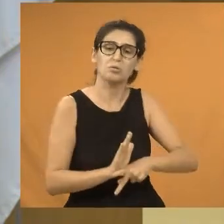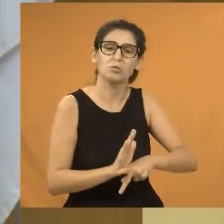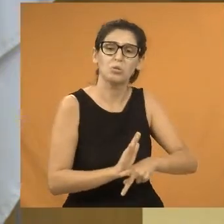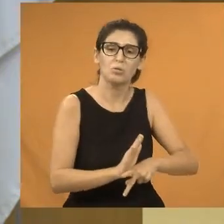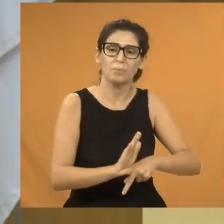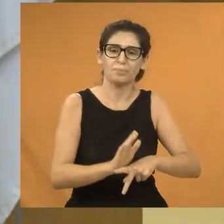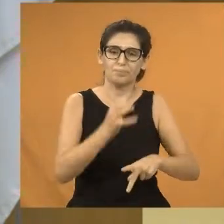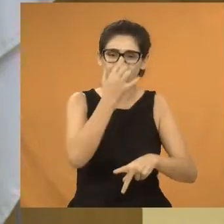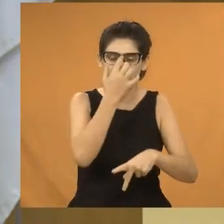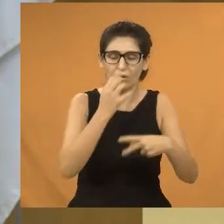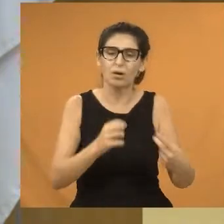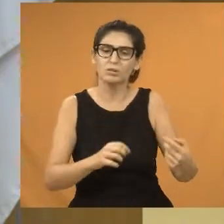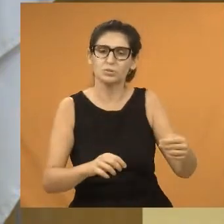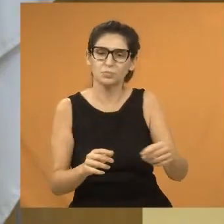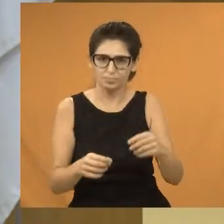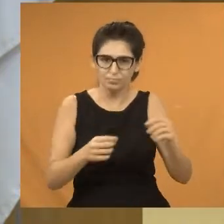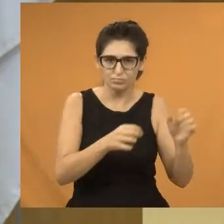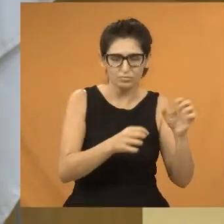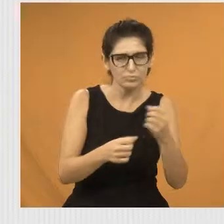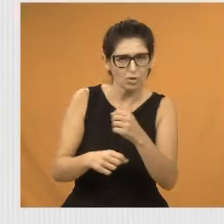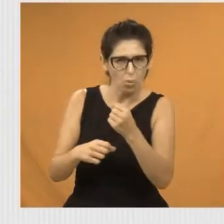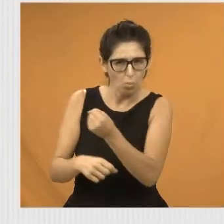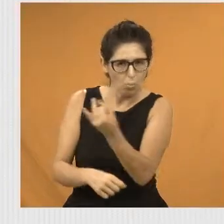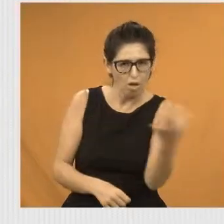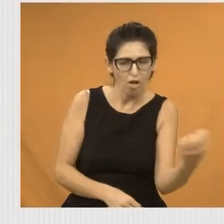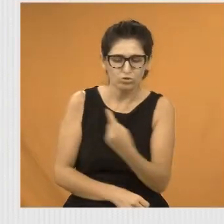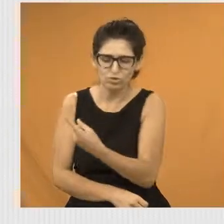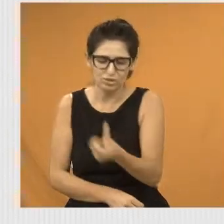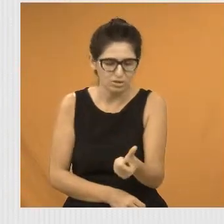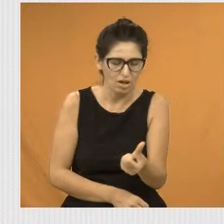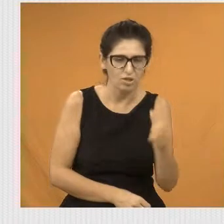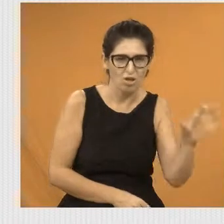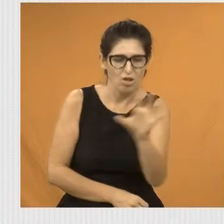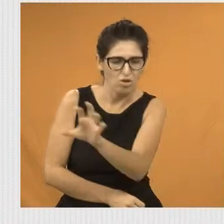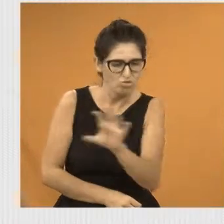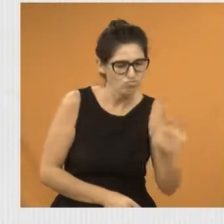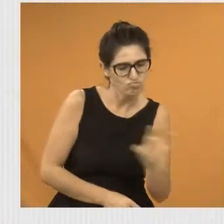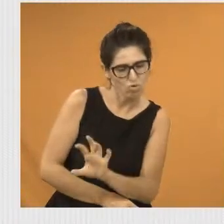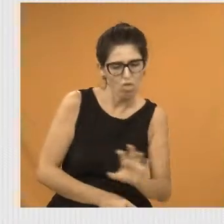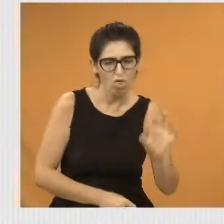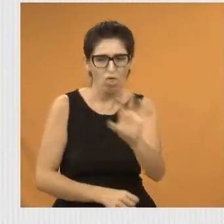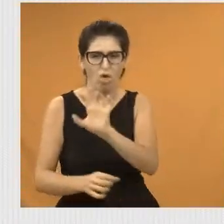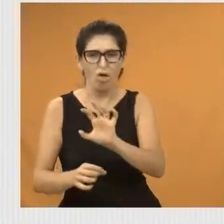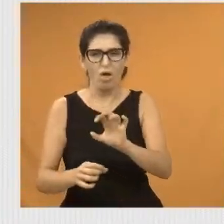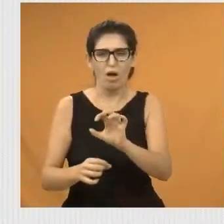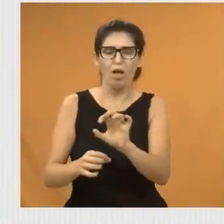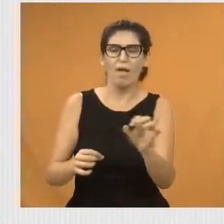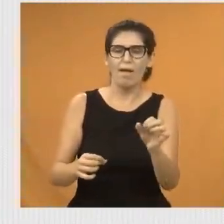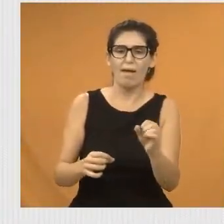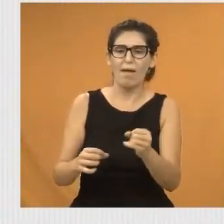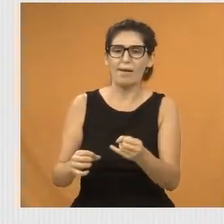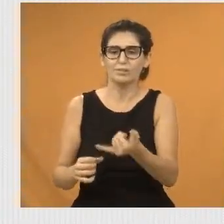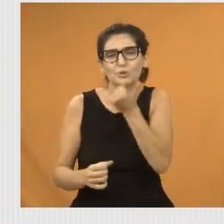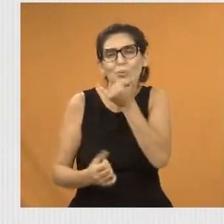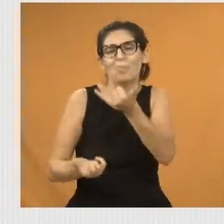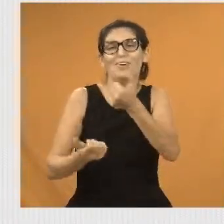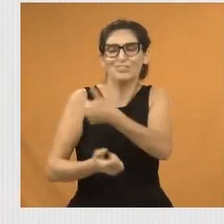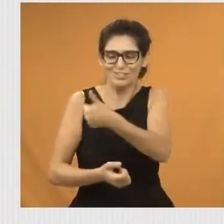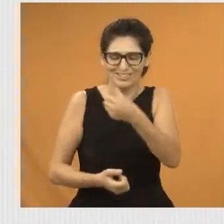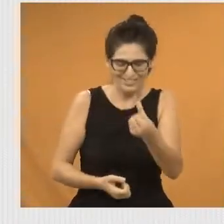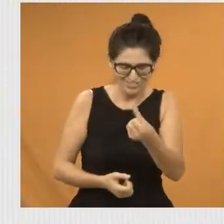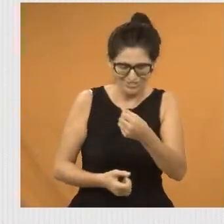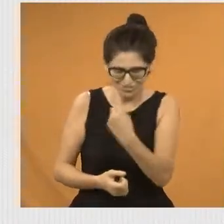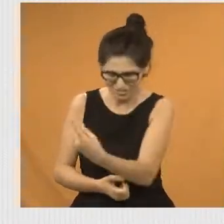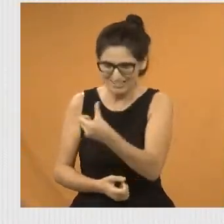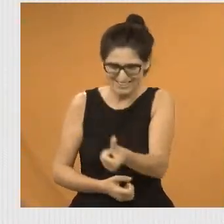16 regiões aqui que nós dividimos a cidade. Serão 16 encontros para que a gente escute a população, para a